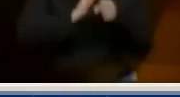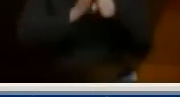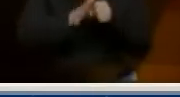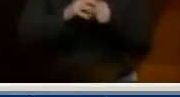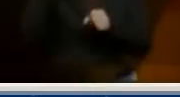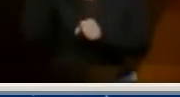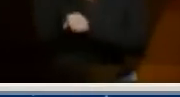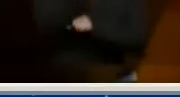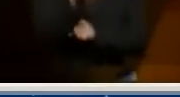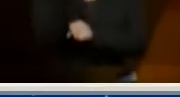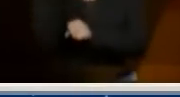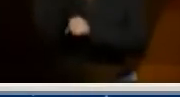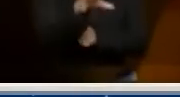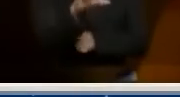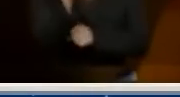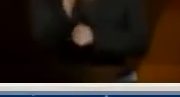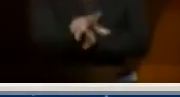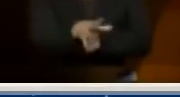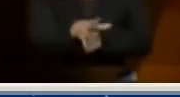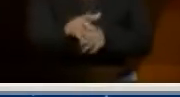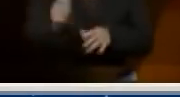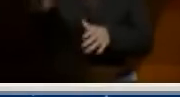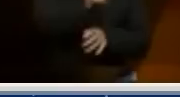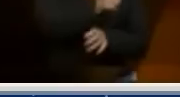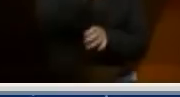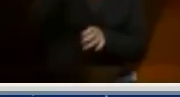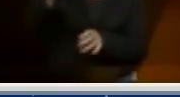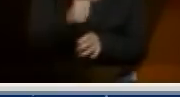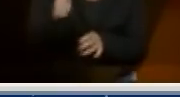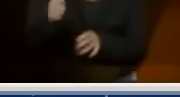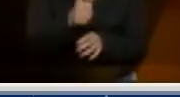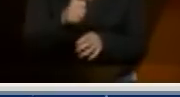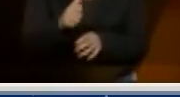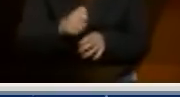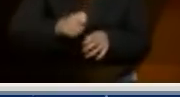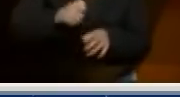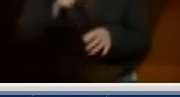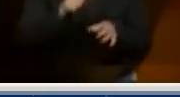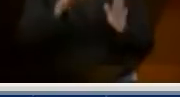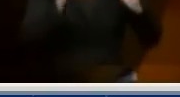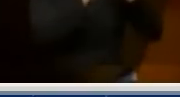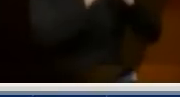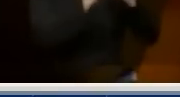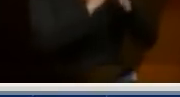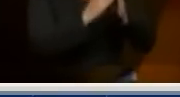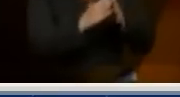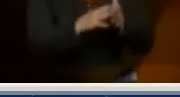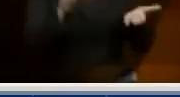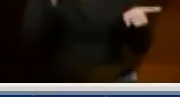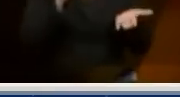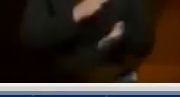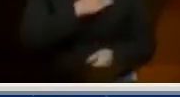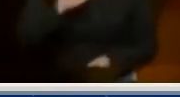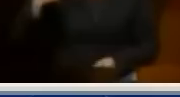povo precisa mostrar com clareza o que deseja ouvir essa manifestação com a clareza possível